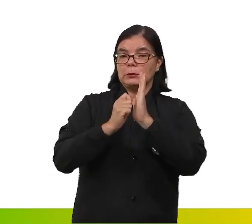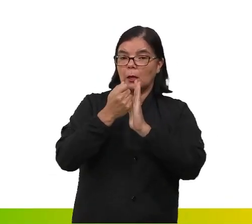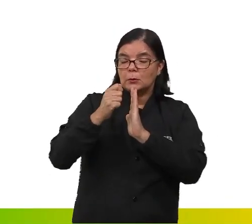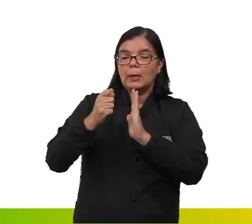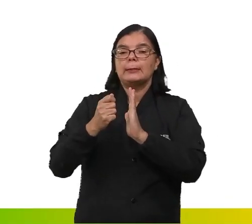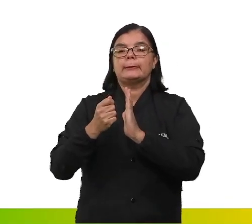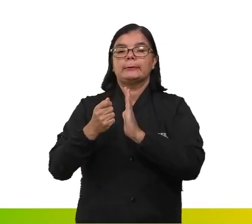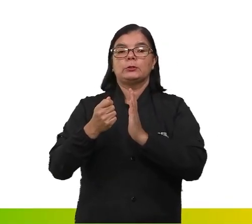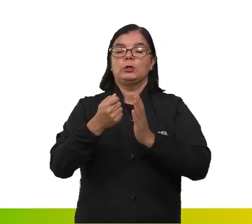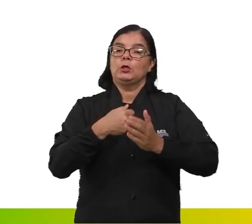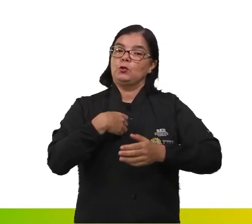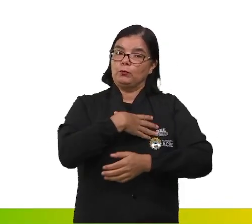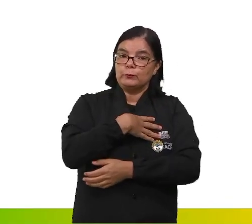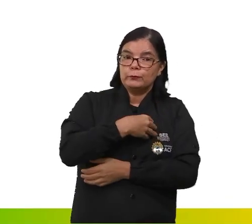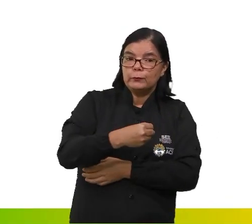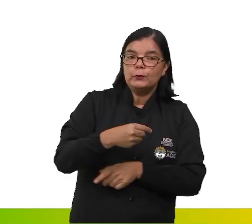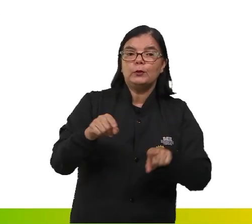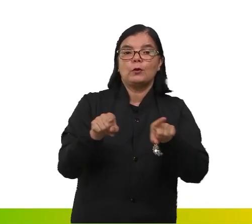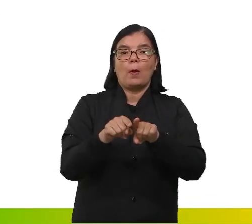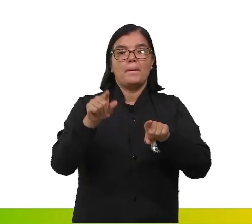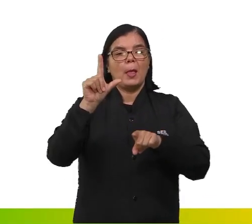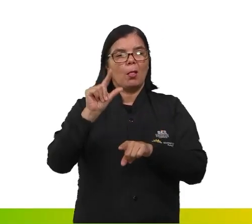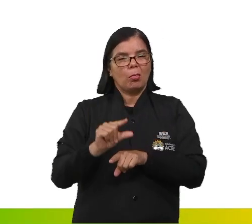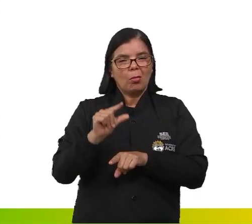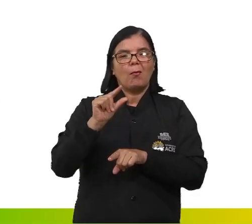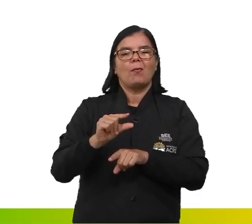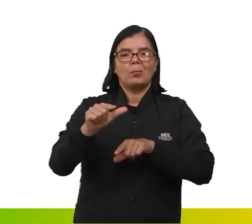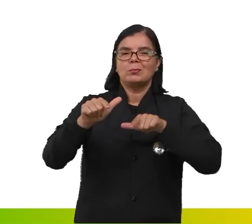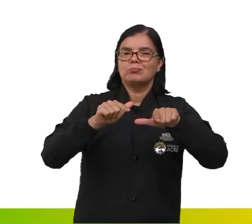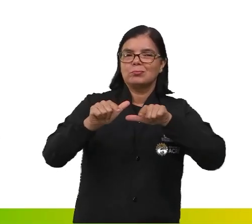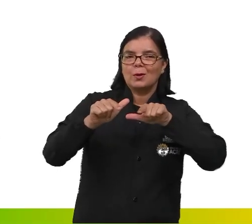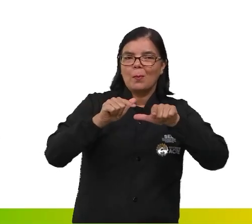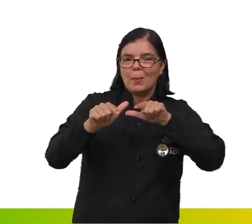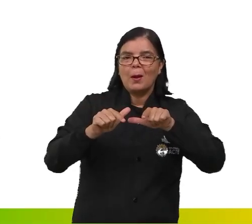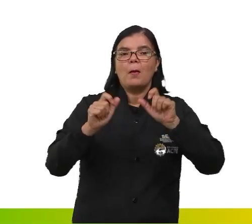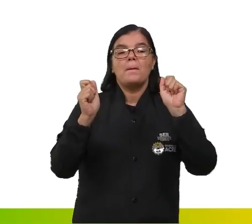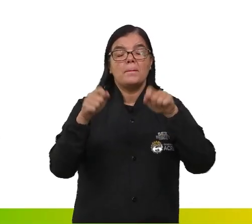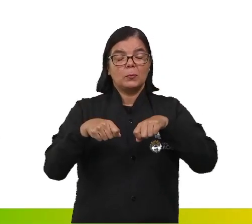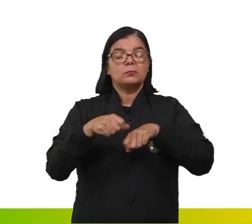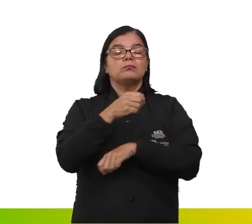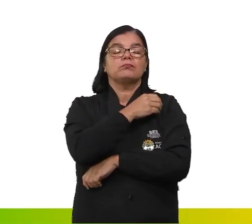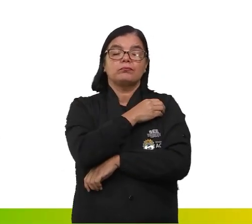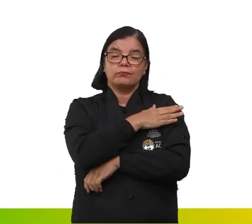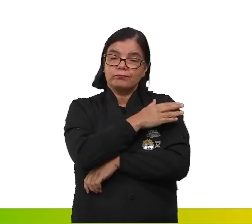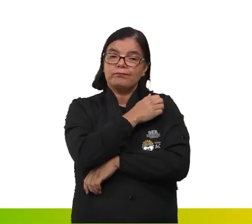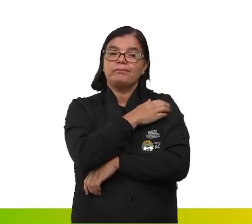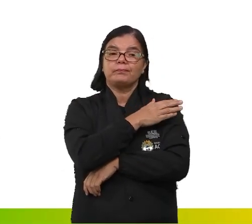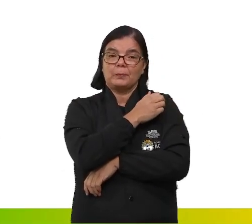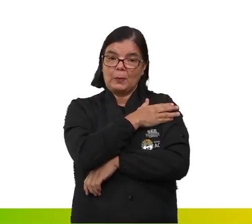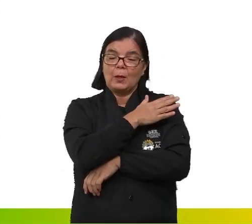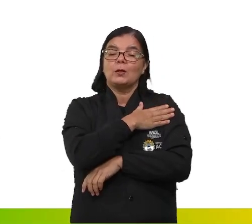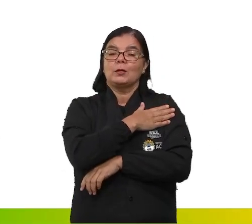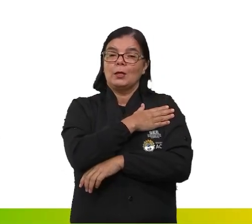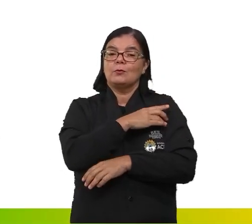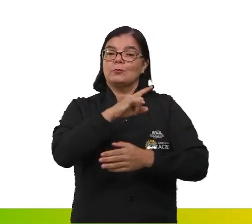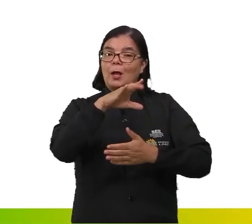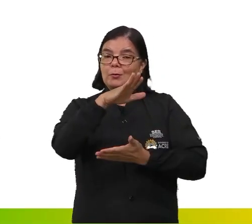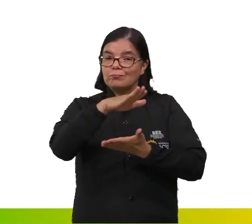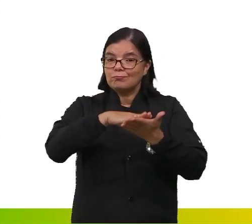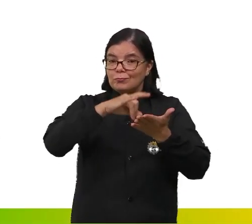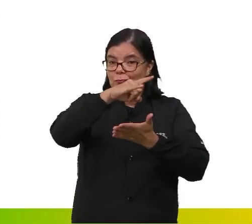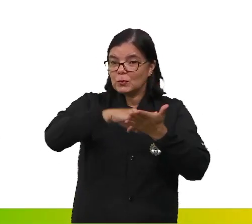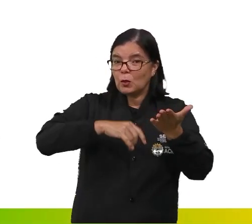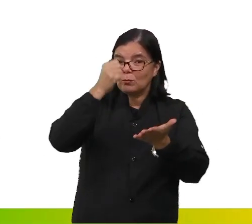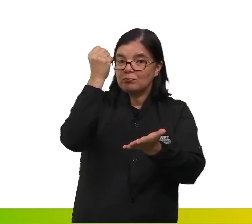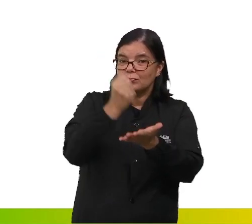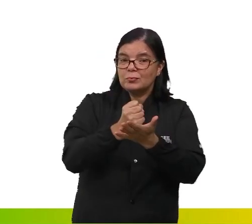da maternidade com a menor disponibilidade para o trabalho, pode levar a preconceitos na